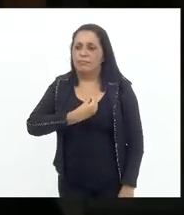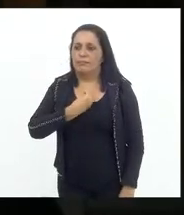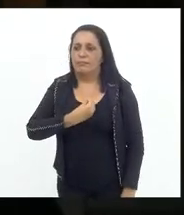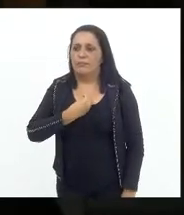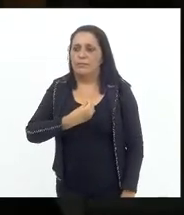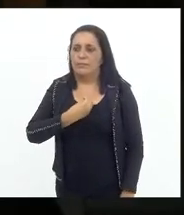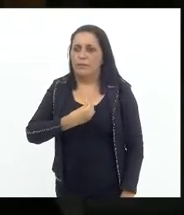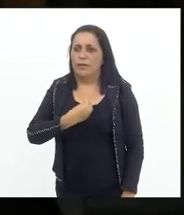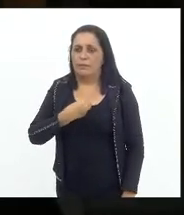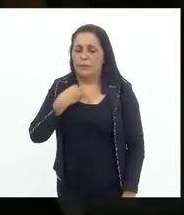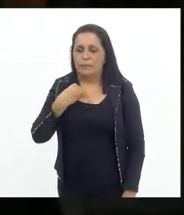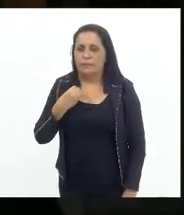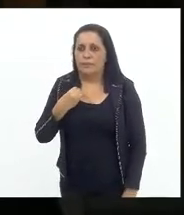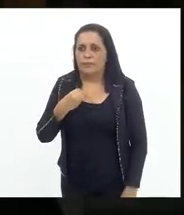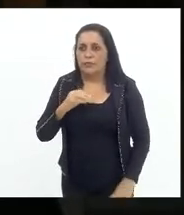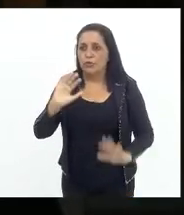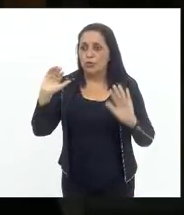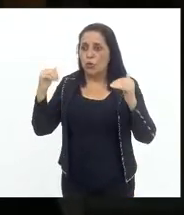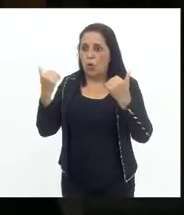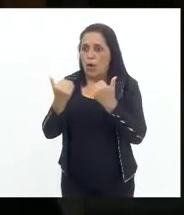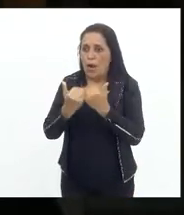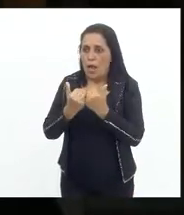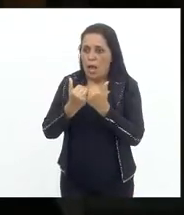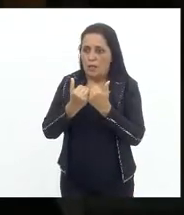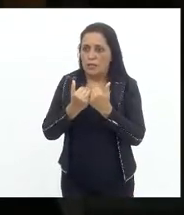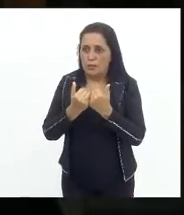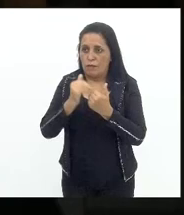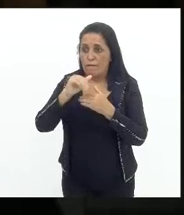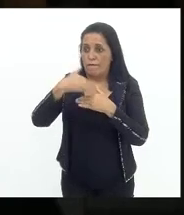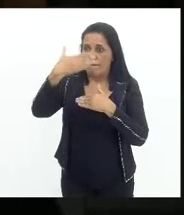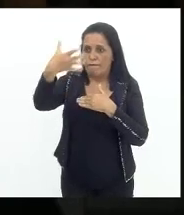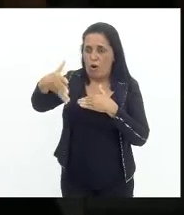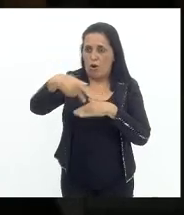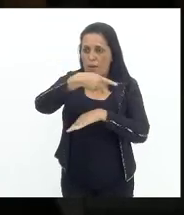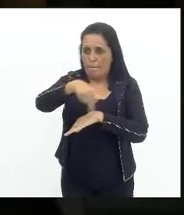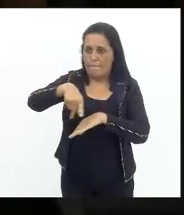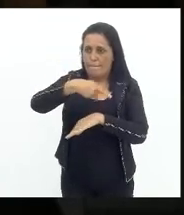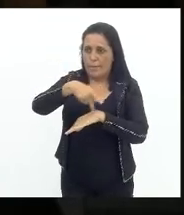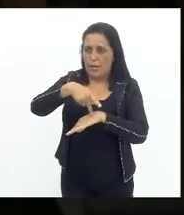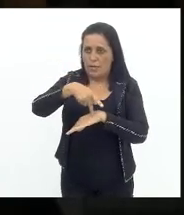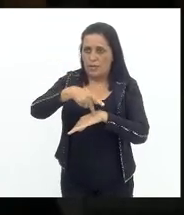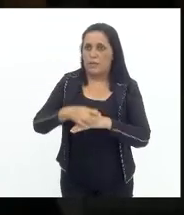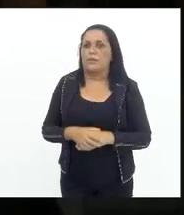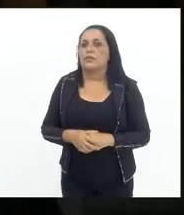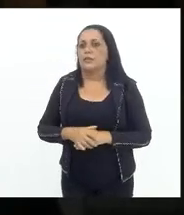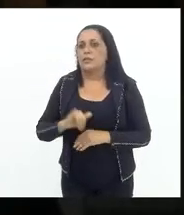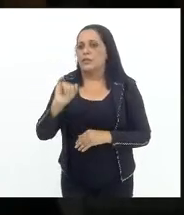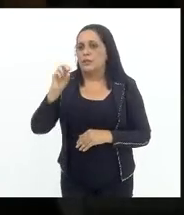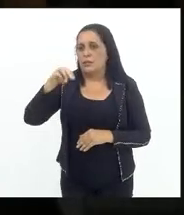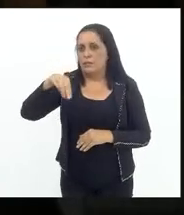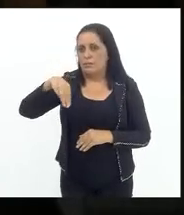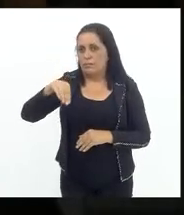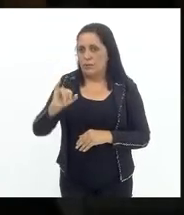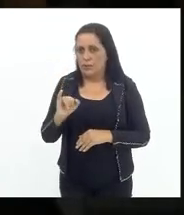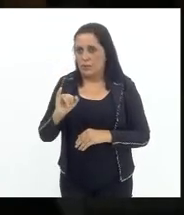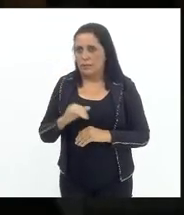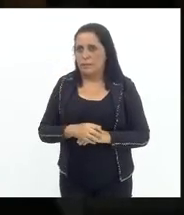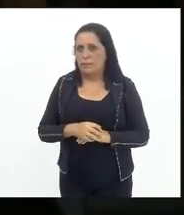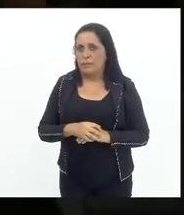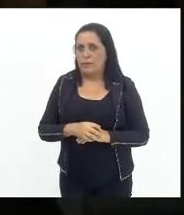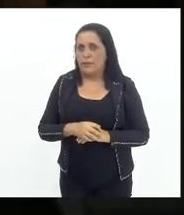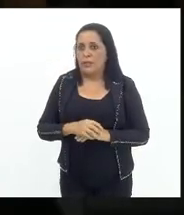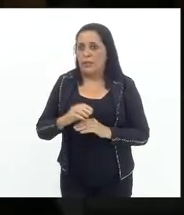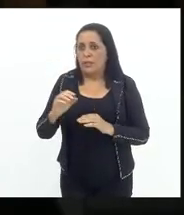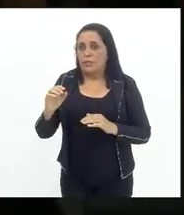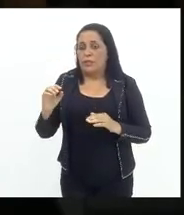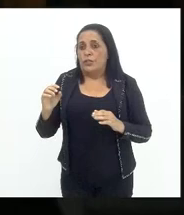participar de um congresso internacional no IME, no Instituto Militar de Engenharia,